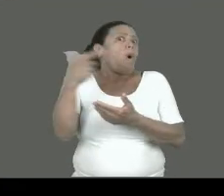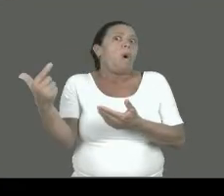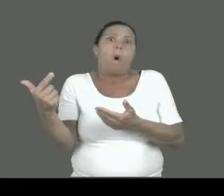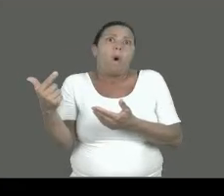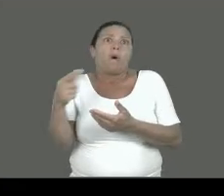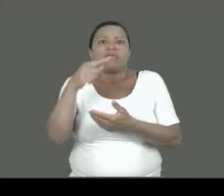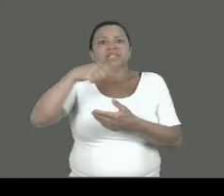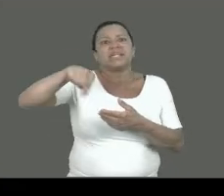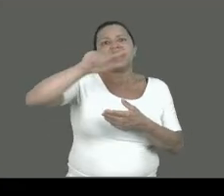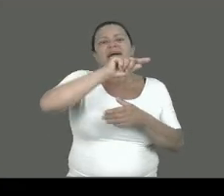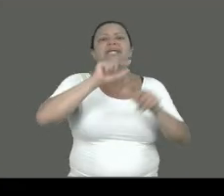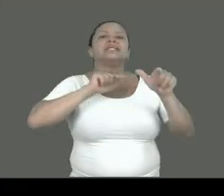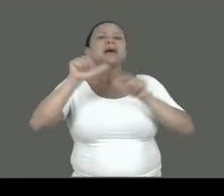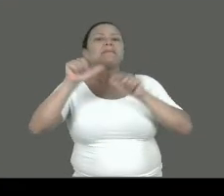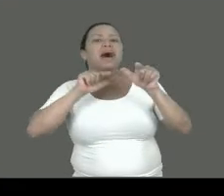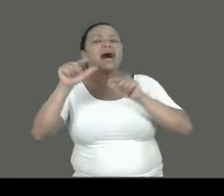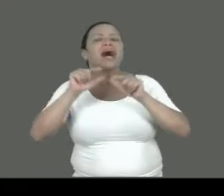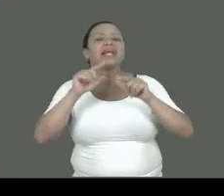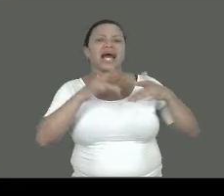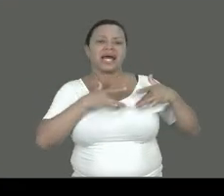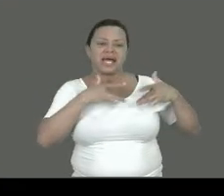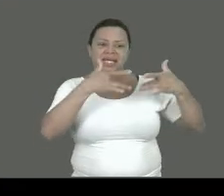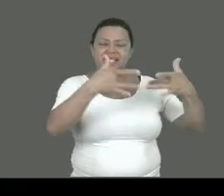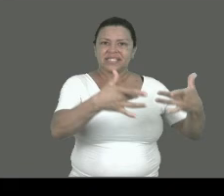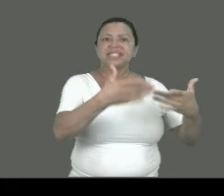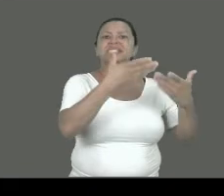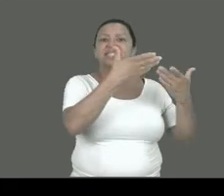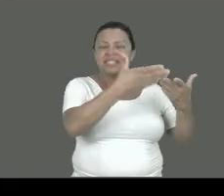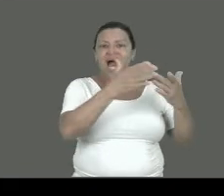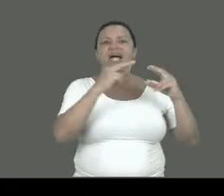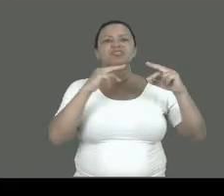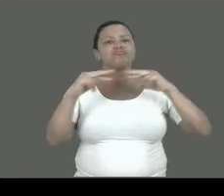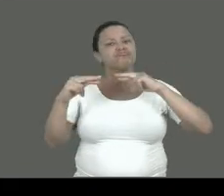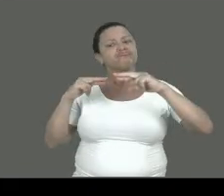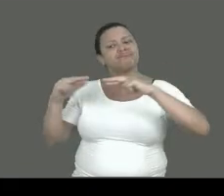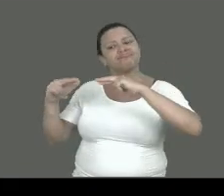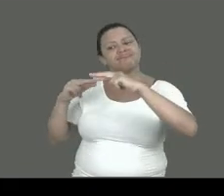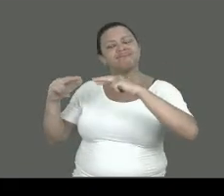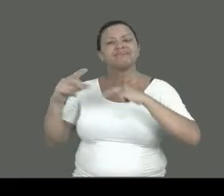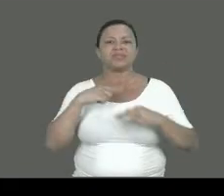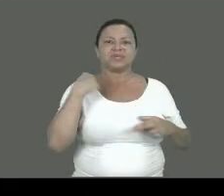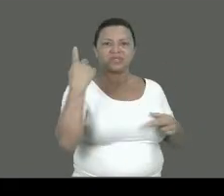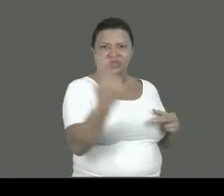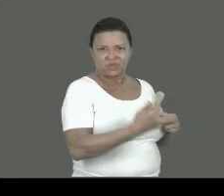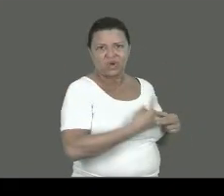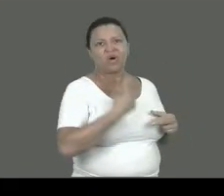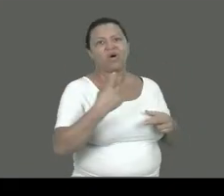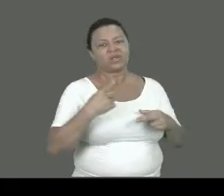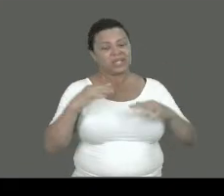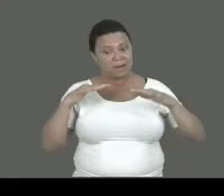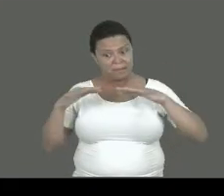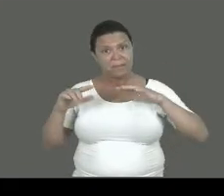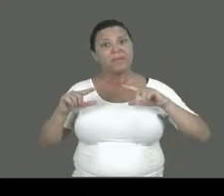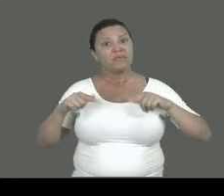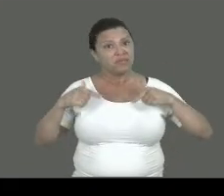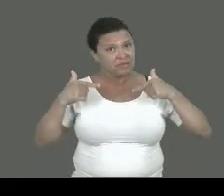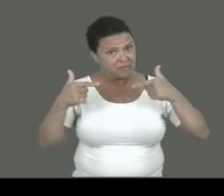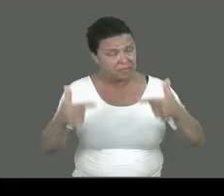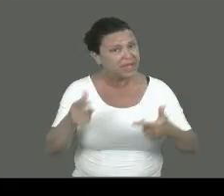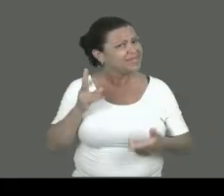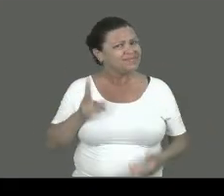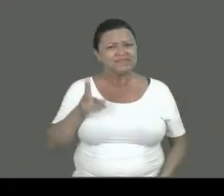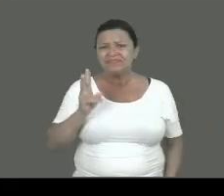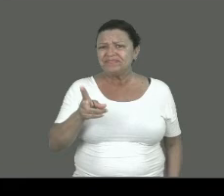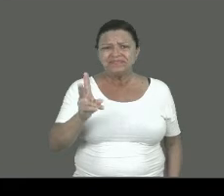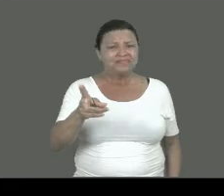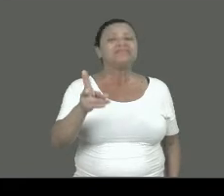casa espírita, prestar a sua caridade e se relacionar conosco. É um movimento cíclico,